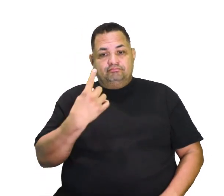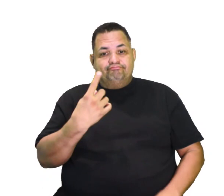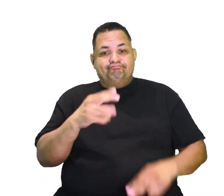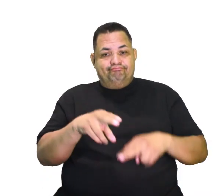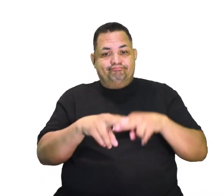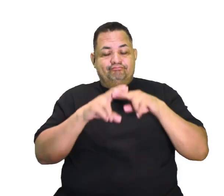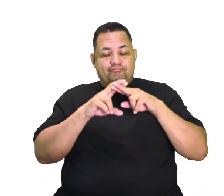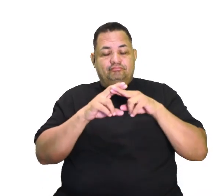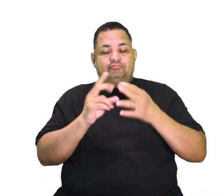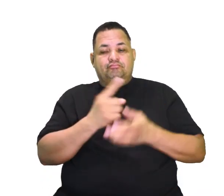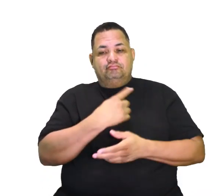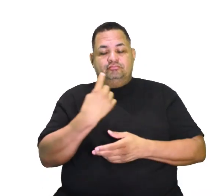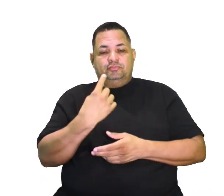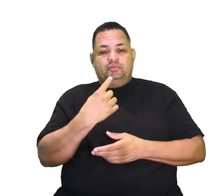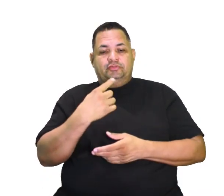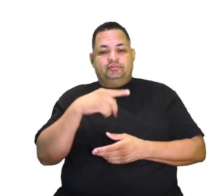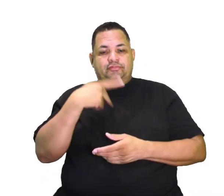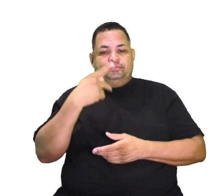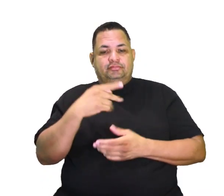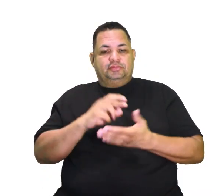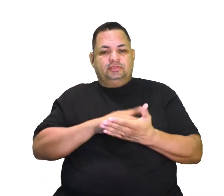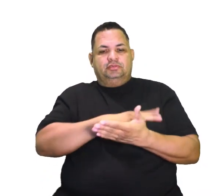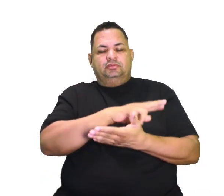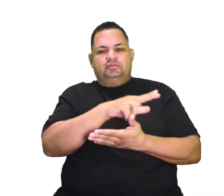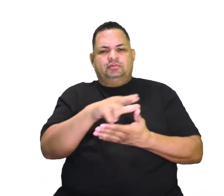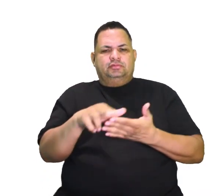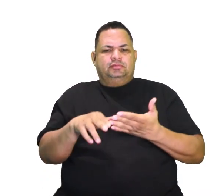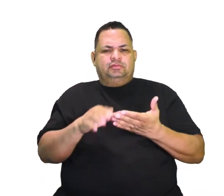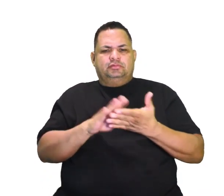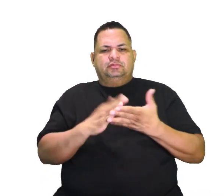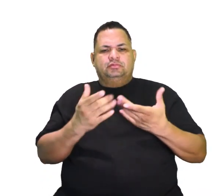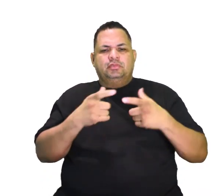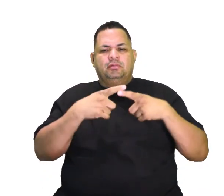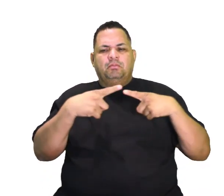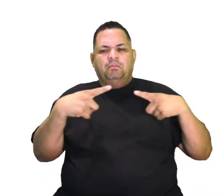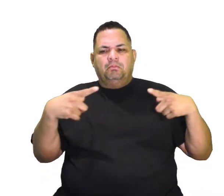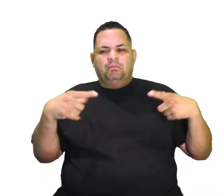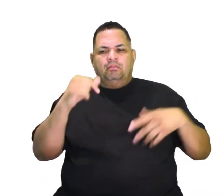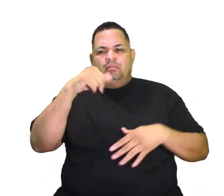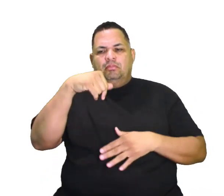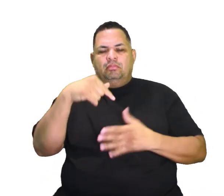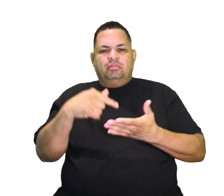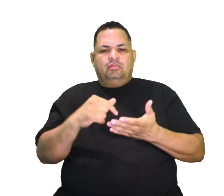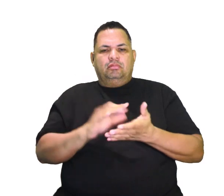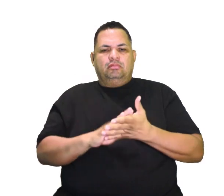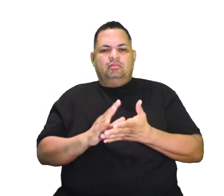falamos que há uma diversidade muito ampla, né, aqui na nossa